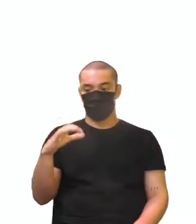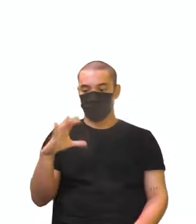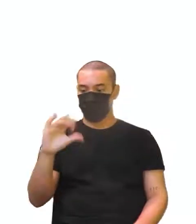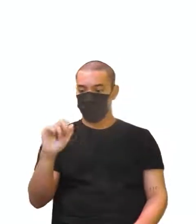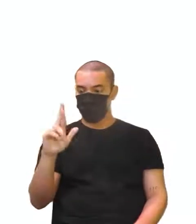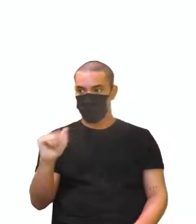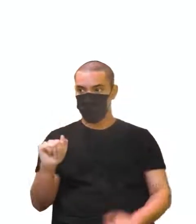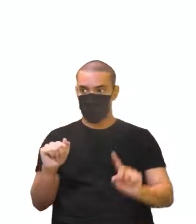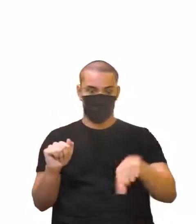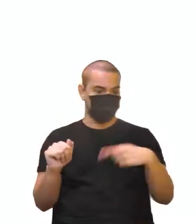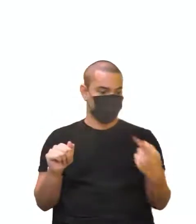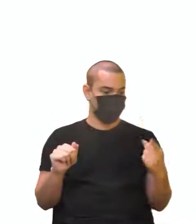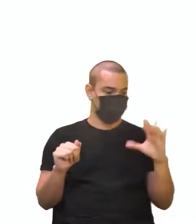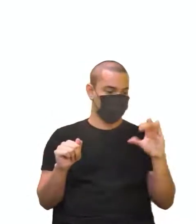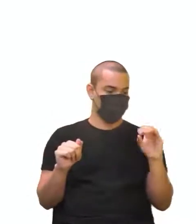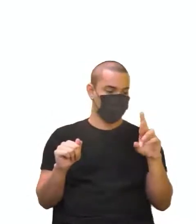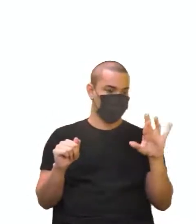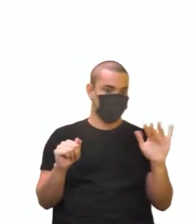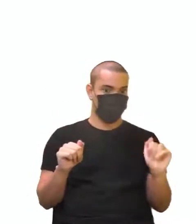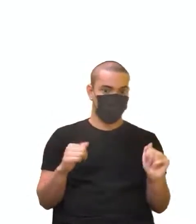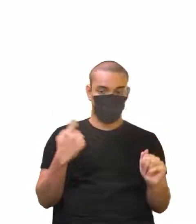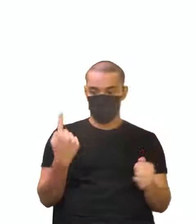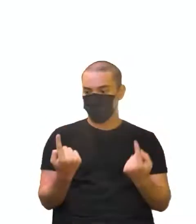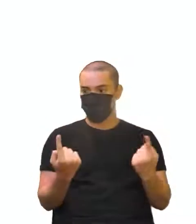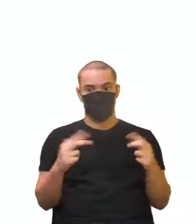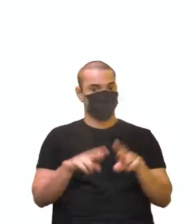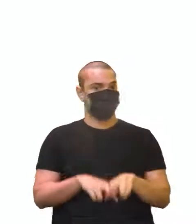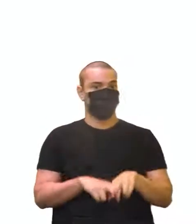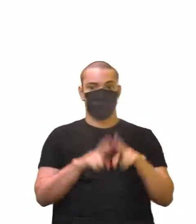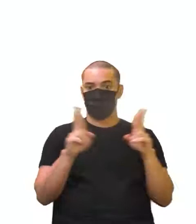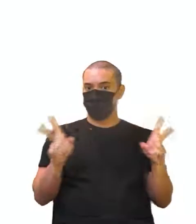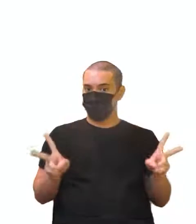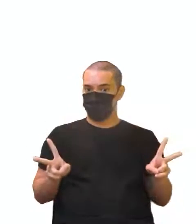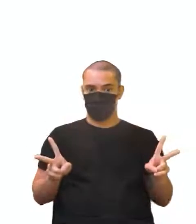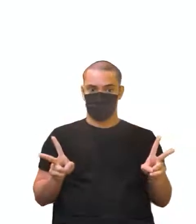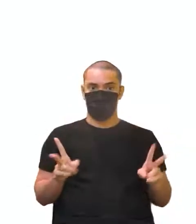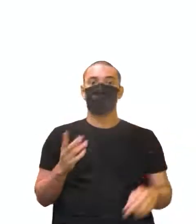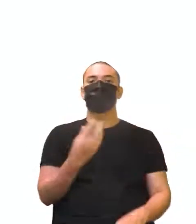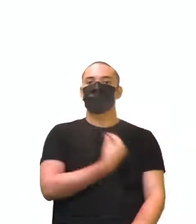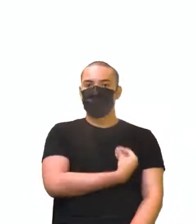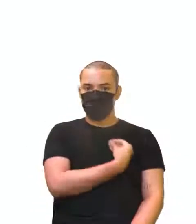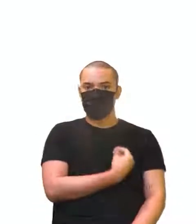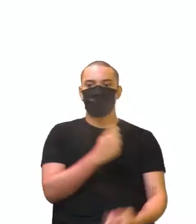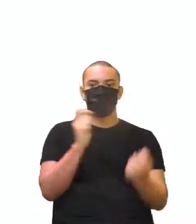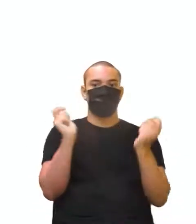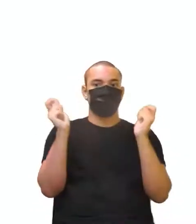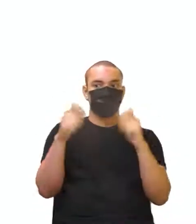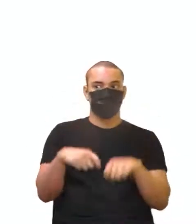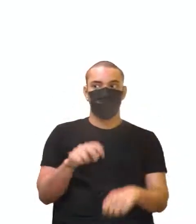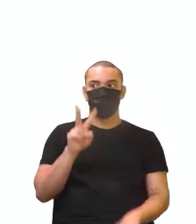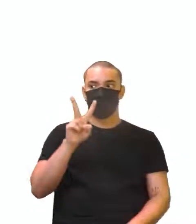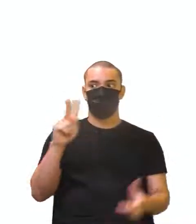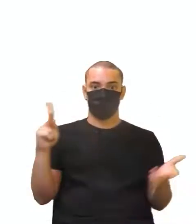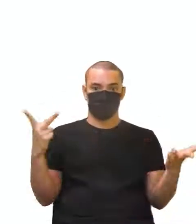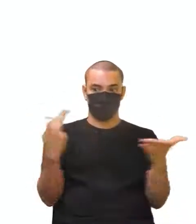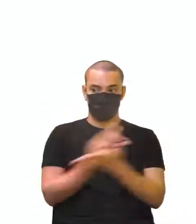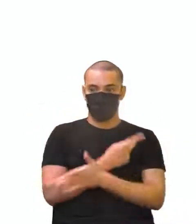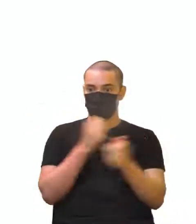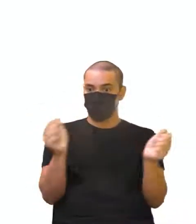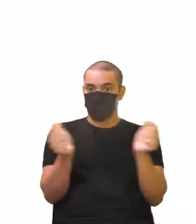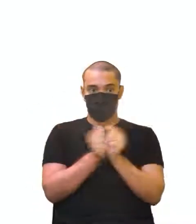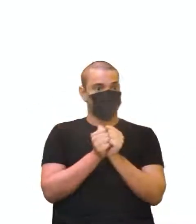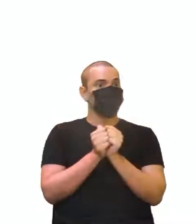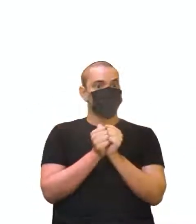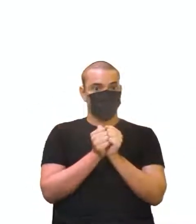uma e coroa em outra. Entendeu? Então, ou seja, existe possibilidade de dois acontecimentos